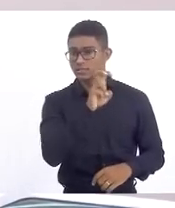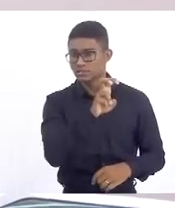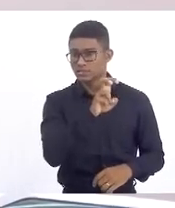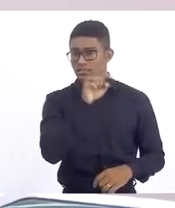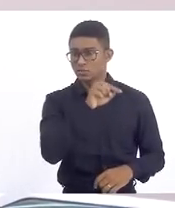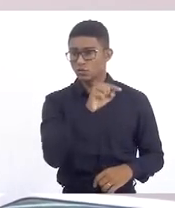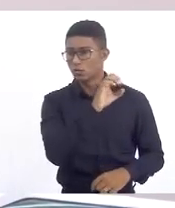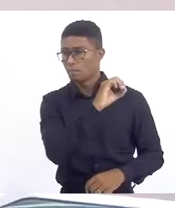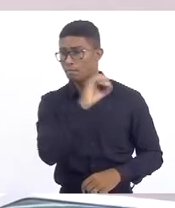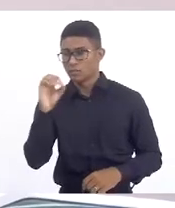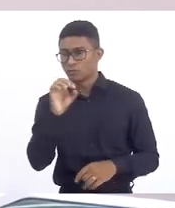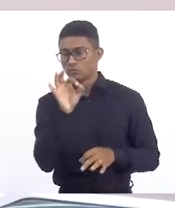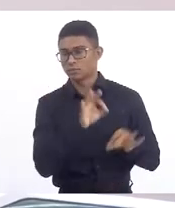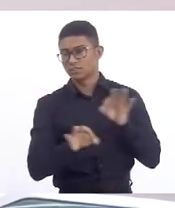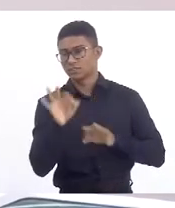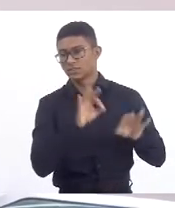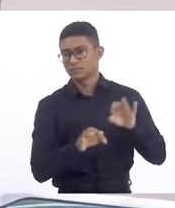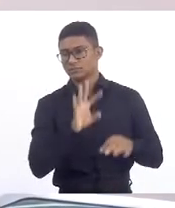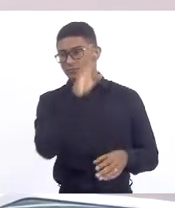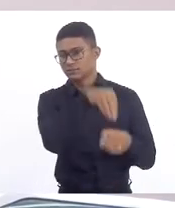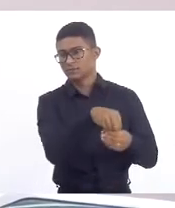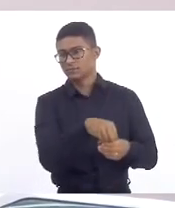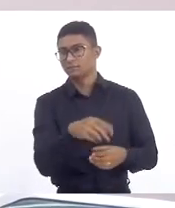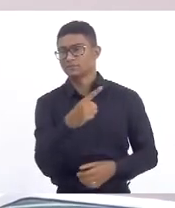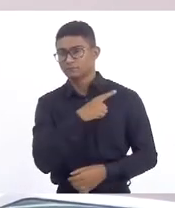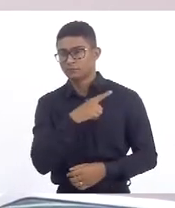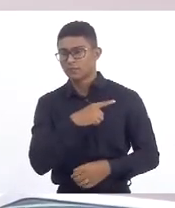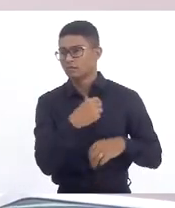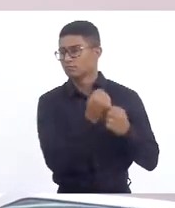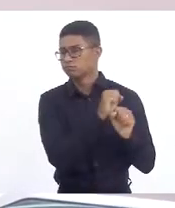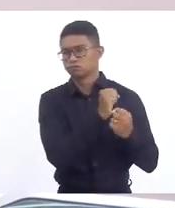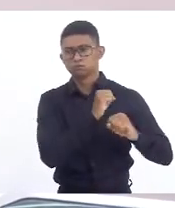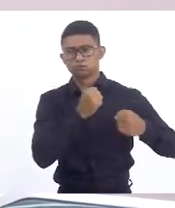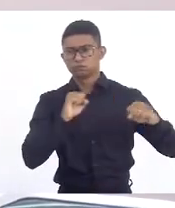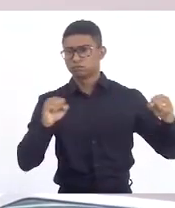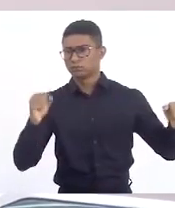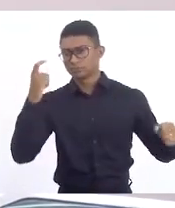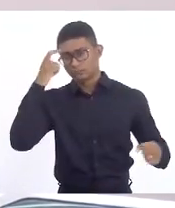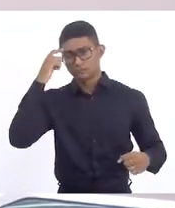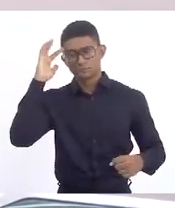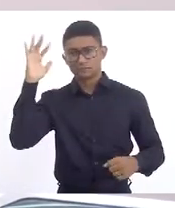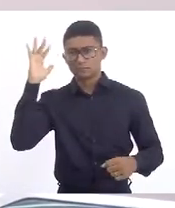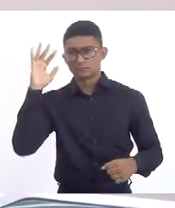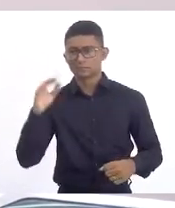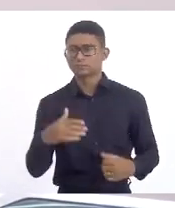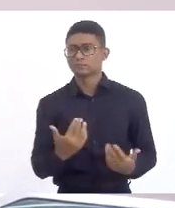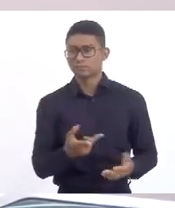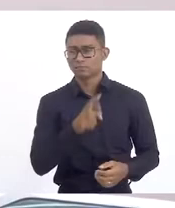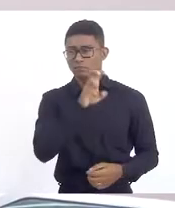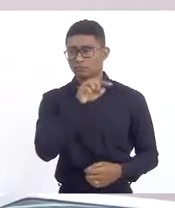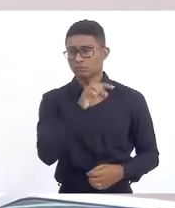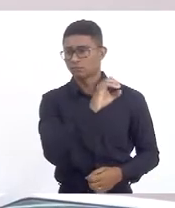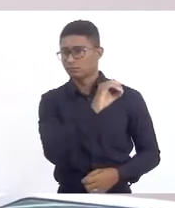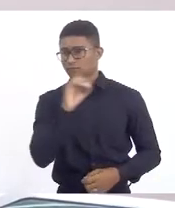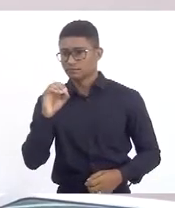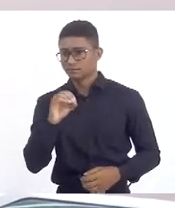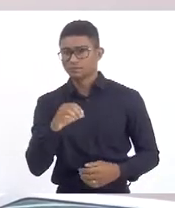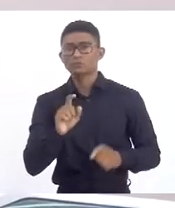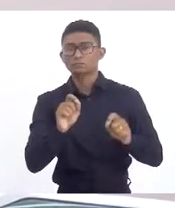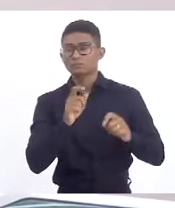projeto executivo do Guandu. Um projeto gigante, imagine 5 mil planchas, o que é 5 mil planchas projetadas? Instalações